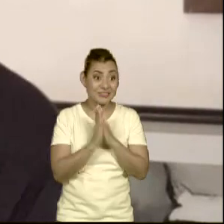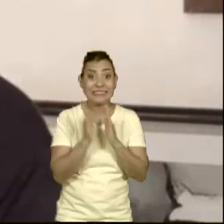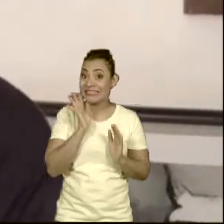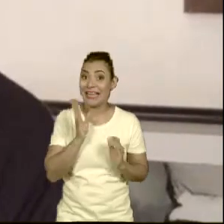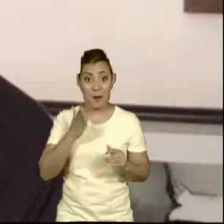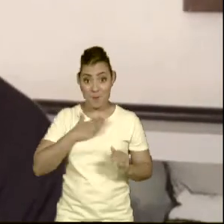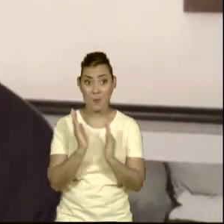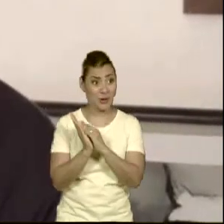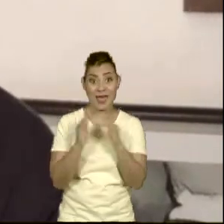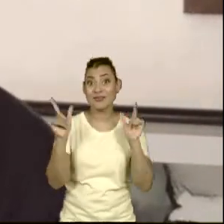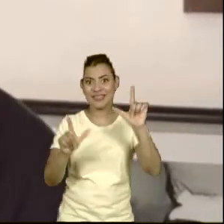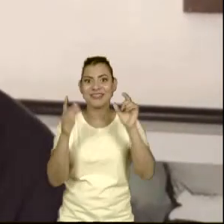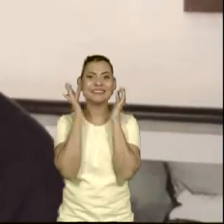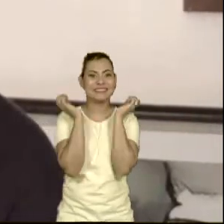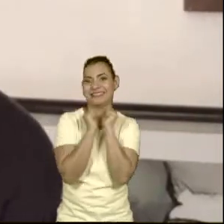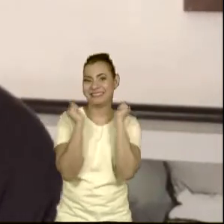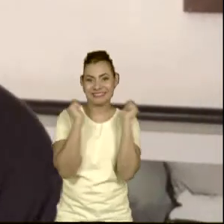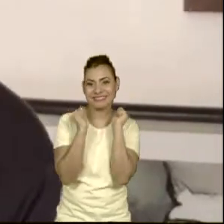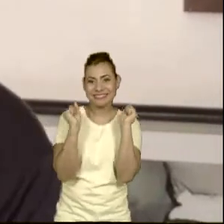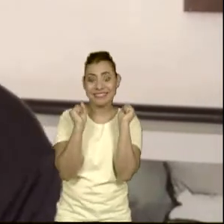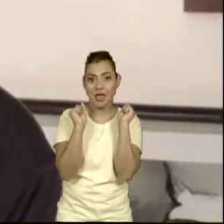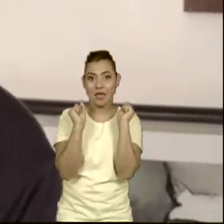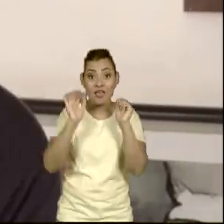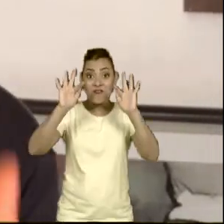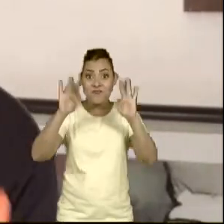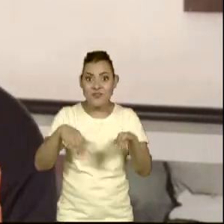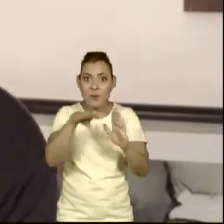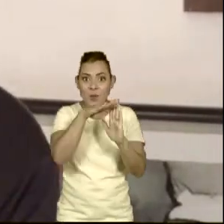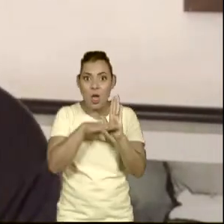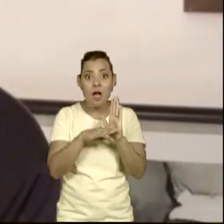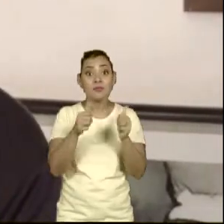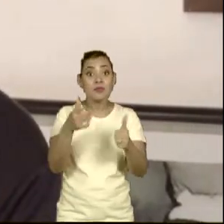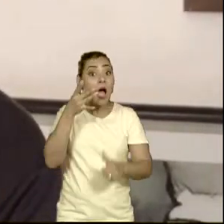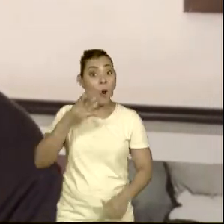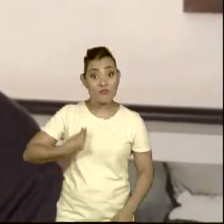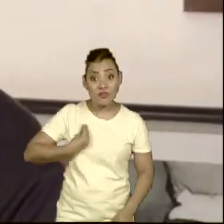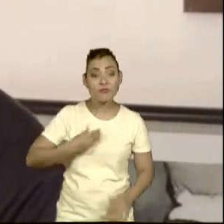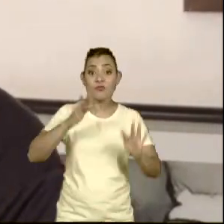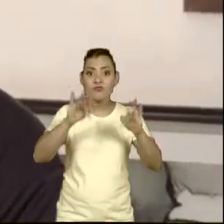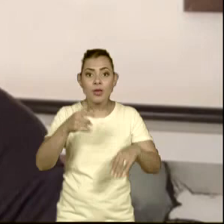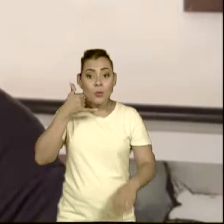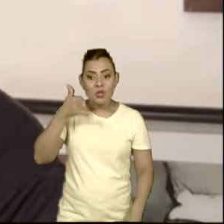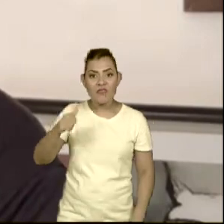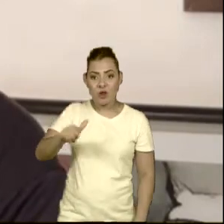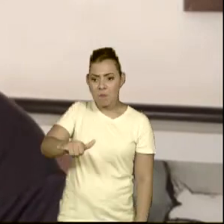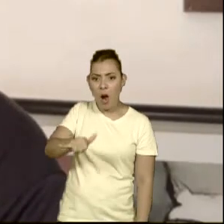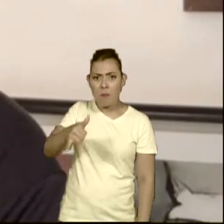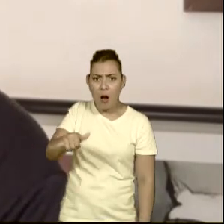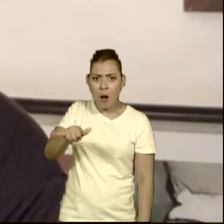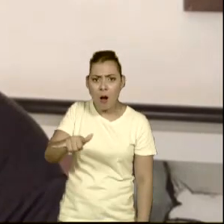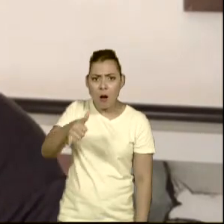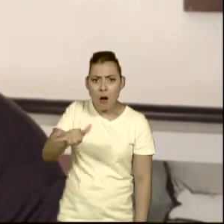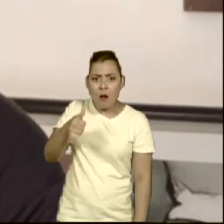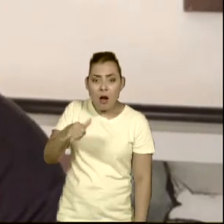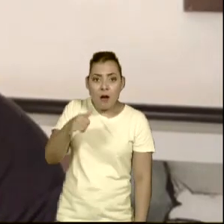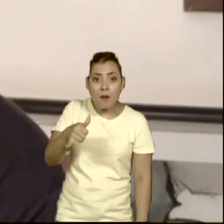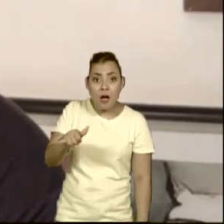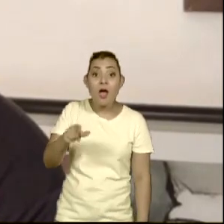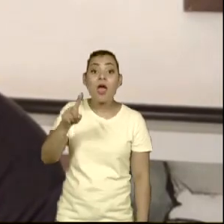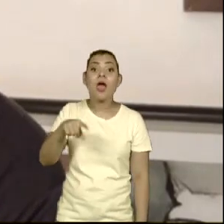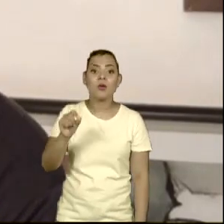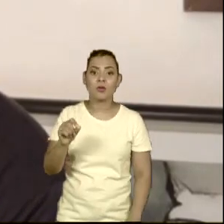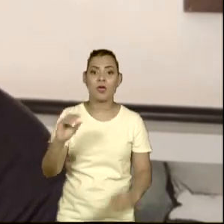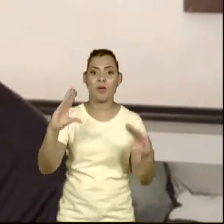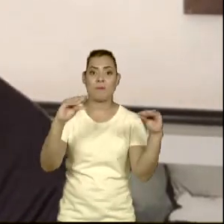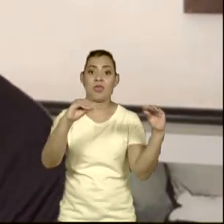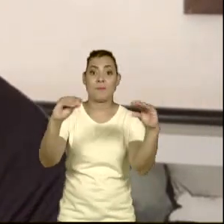que legal, meu boneco na TV, que legal. Quando acabou o programa que eu disse que era ao vivo, o meu telefone começou a tocar e eram os